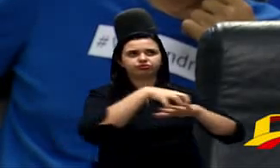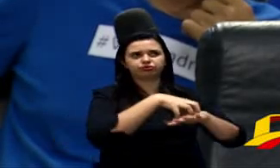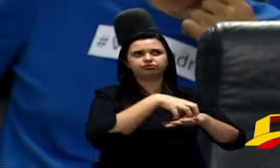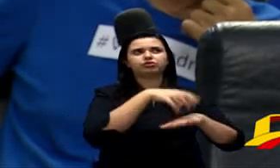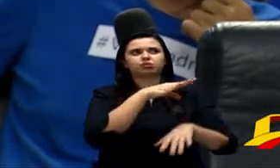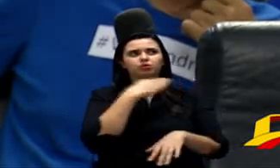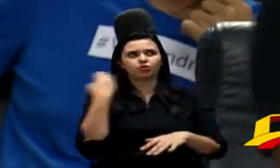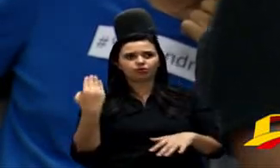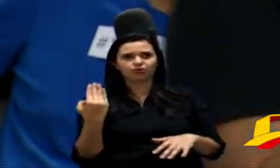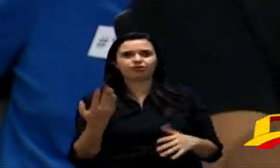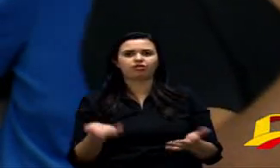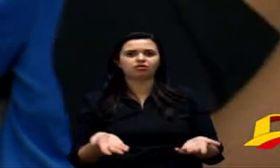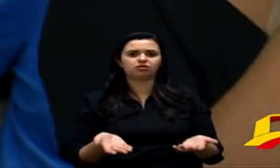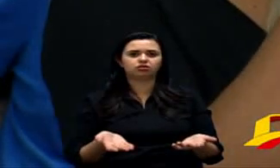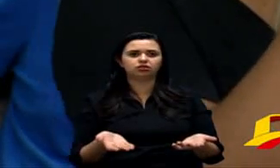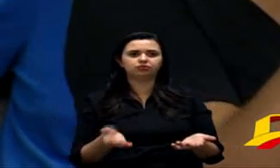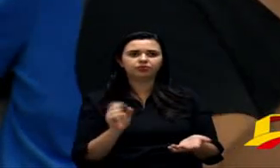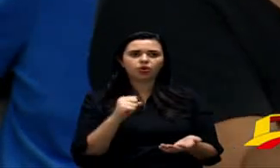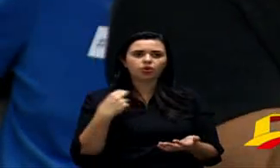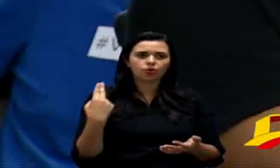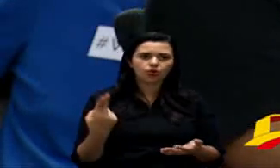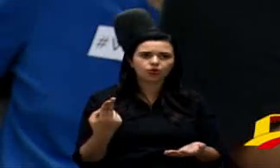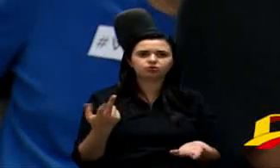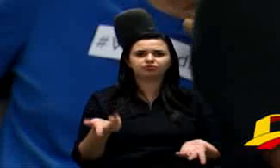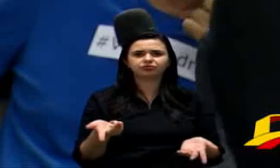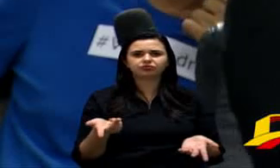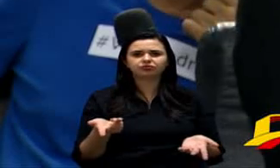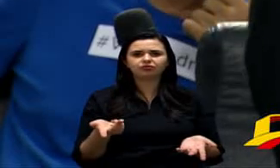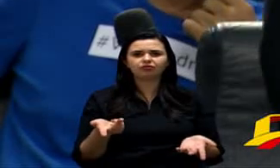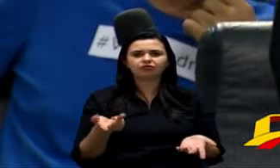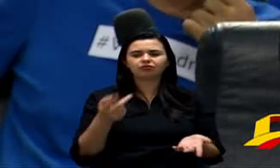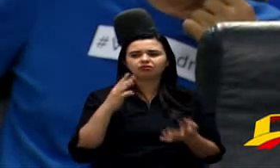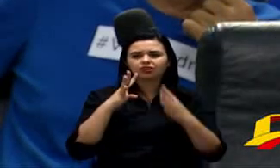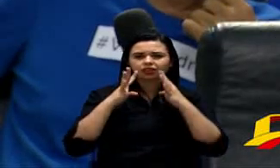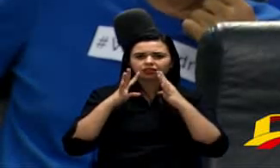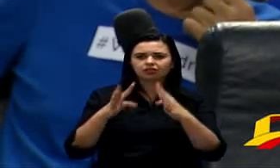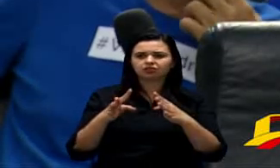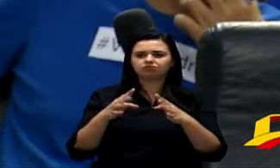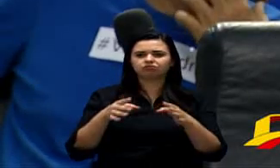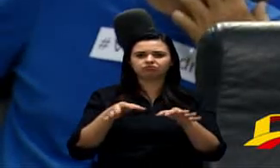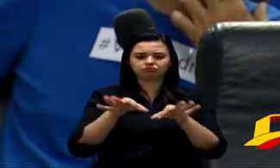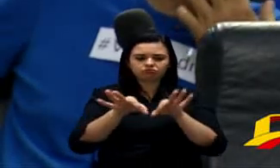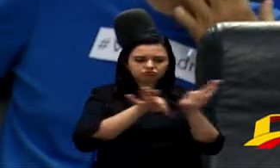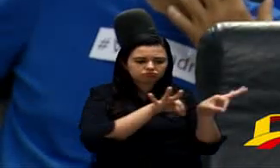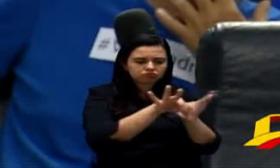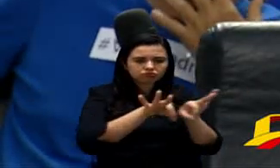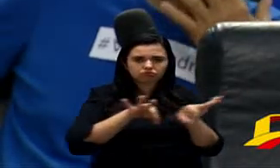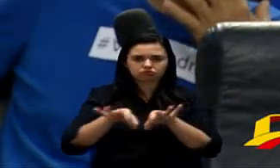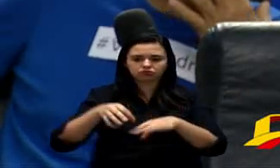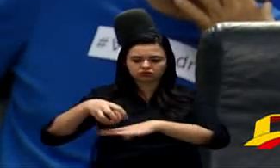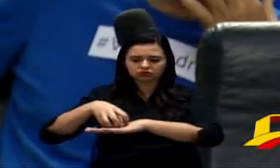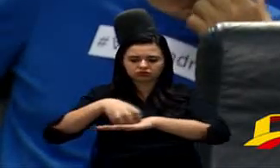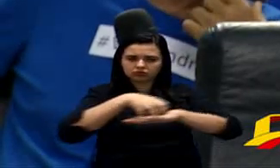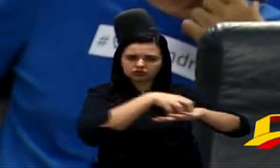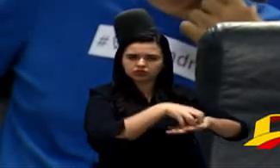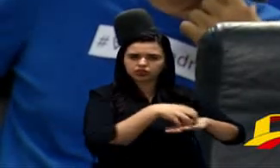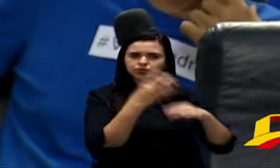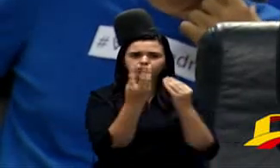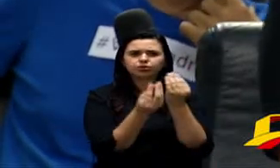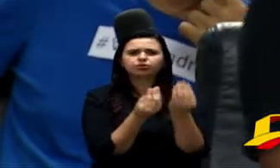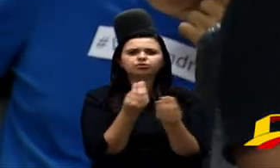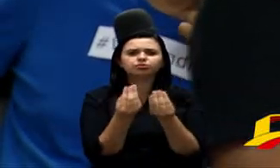sem ignorando o plano de transporte que está no processo e que foi avaliado pelo Ministério